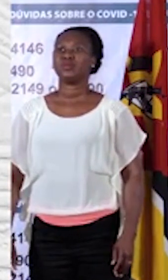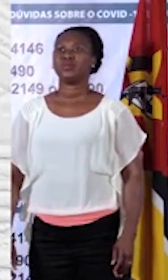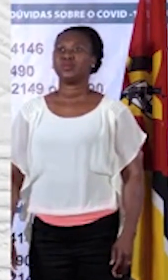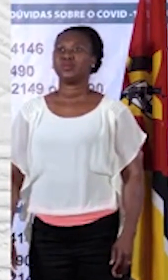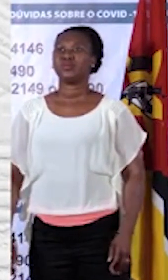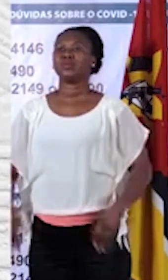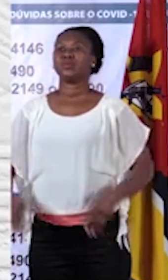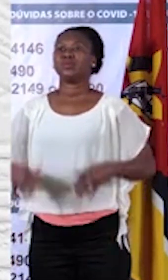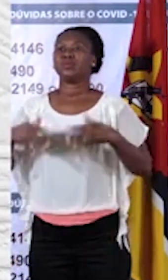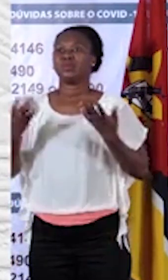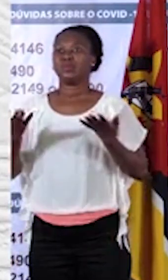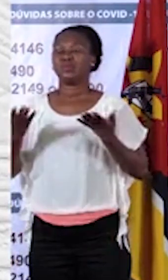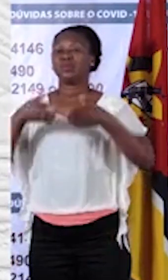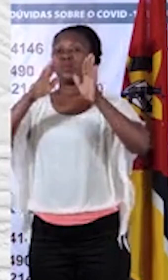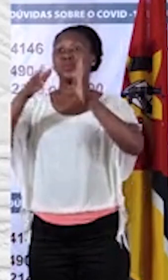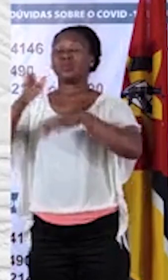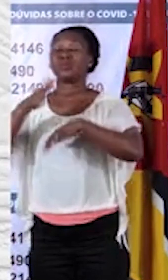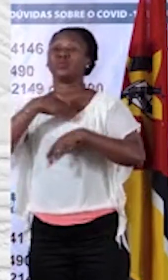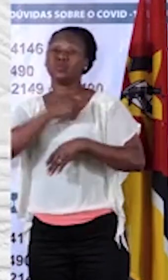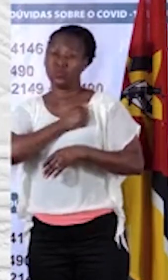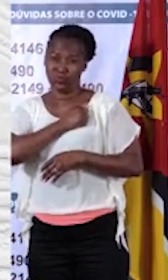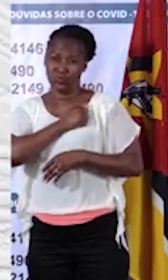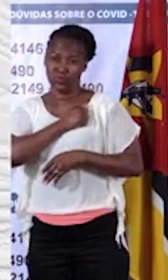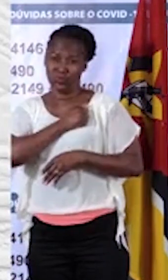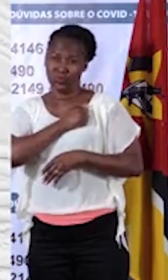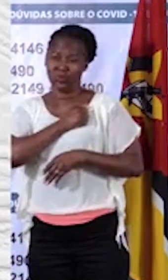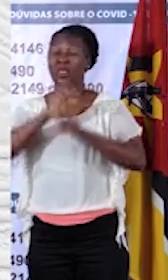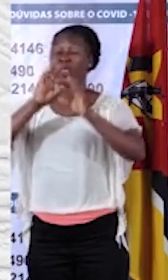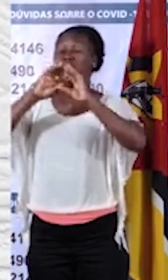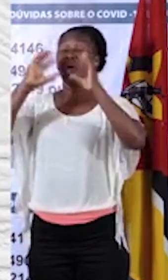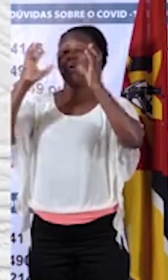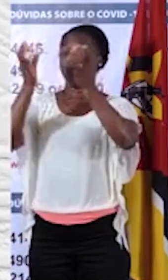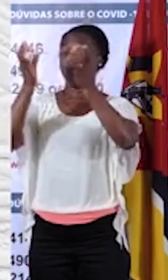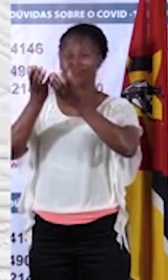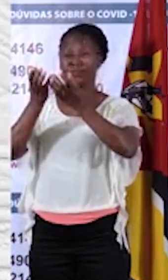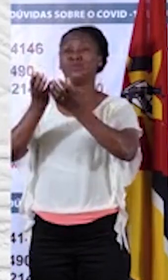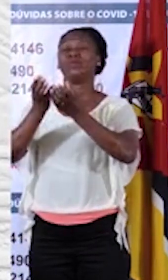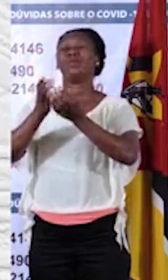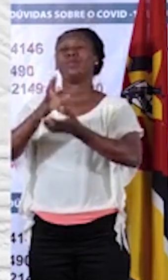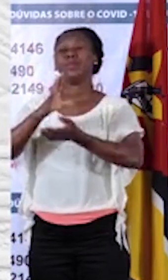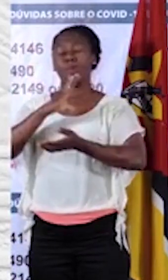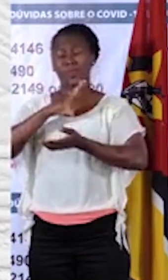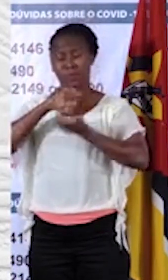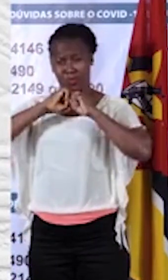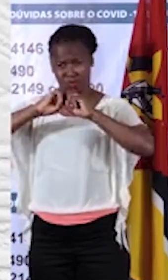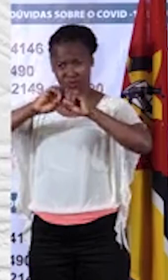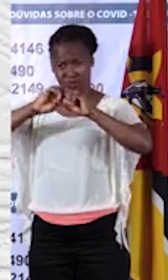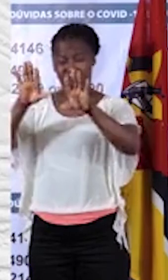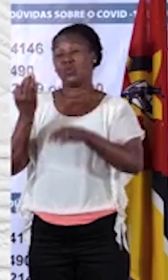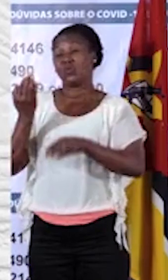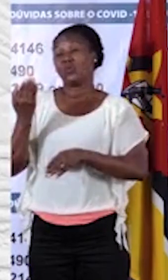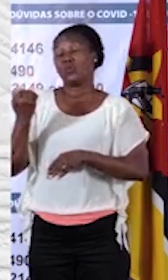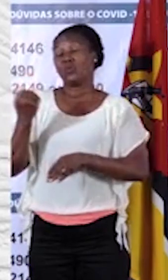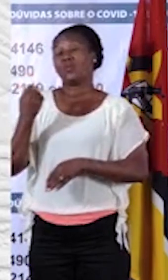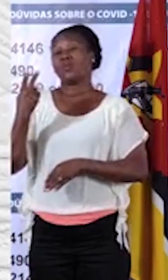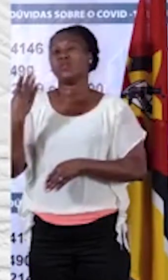Em termos de óbitos, também ao nível global, temos a partilhar que nas últimas 24